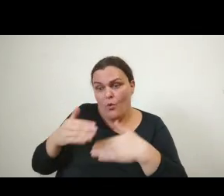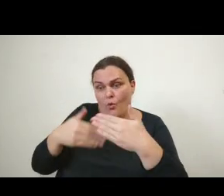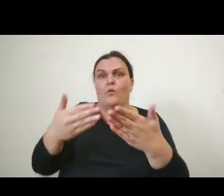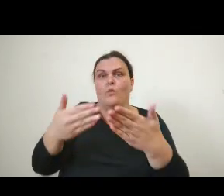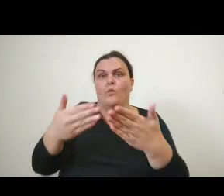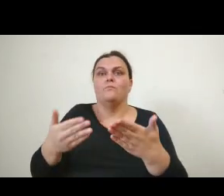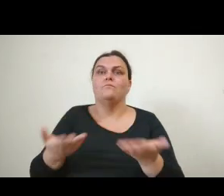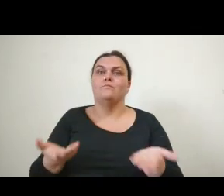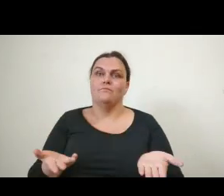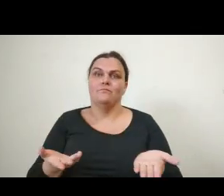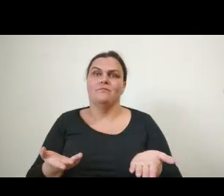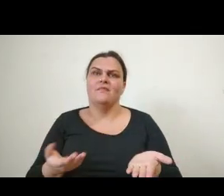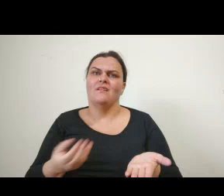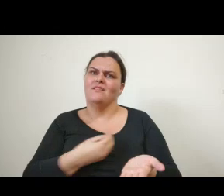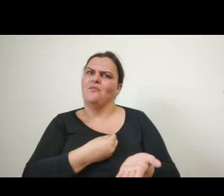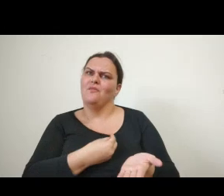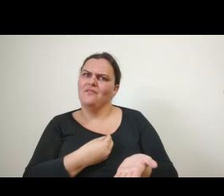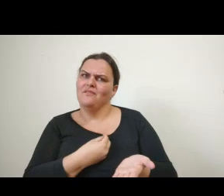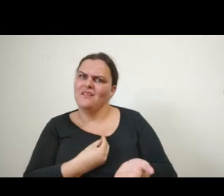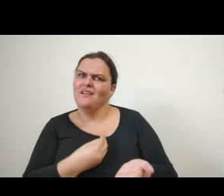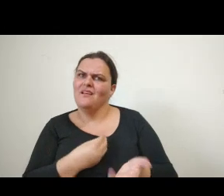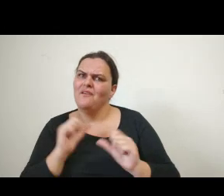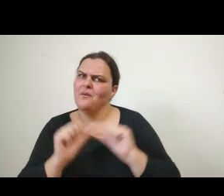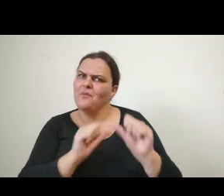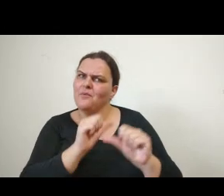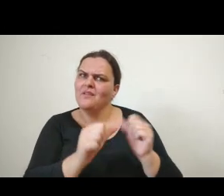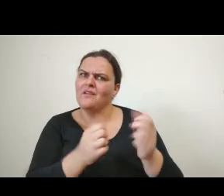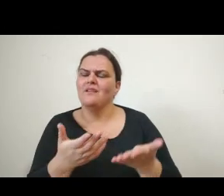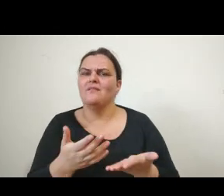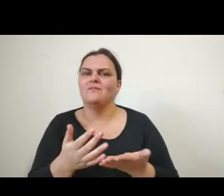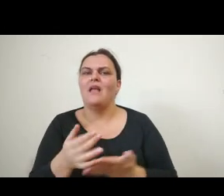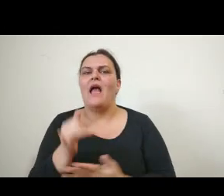Pseudaletia sequax, né, uma lagarta que é praga do trigo.